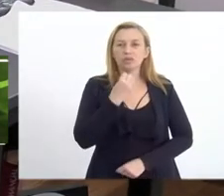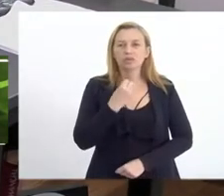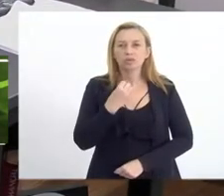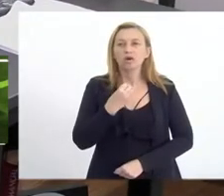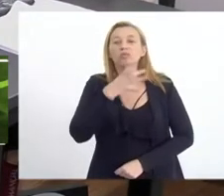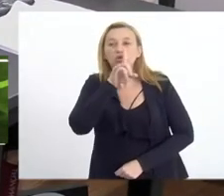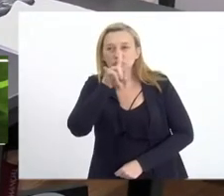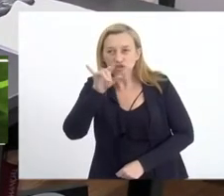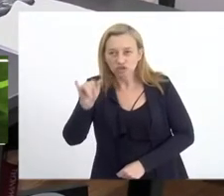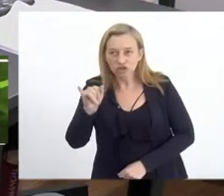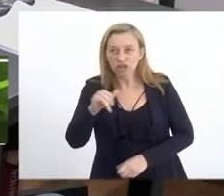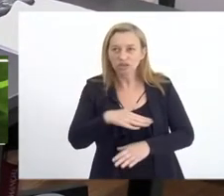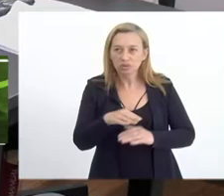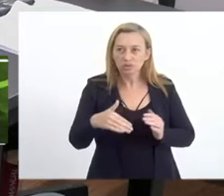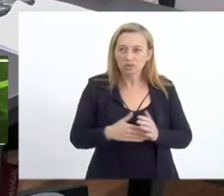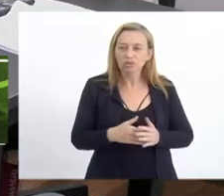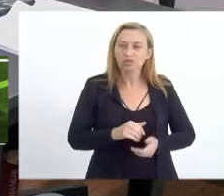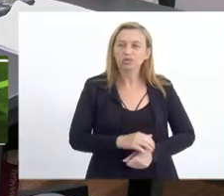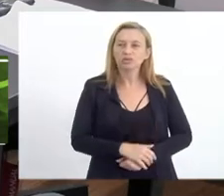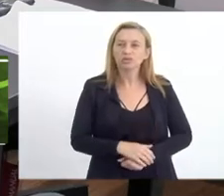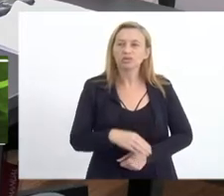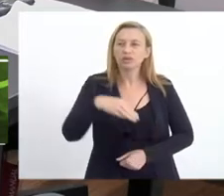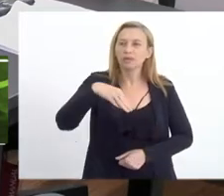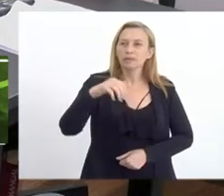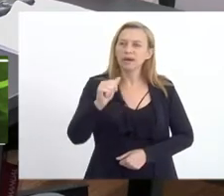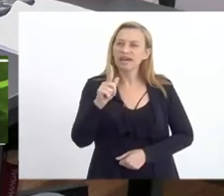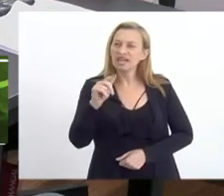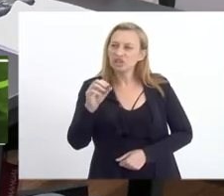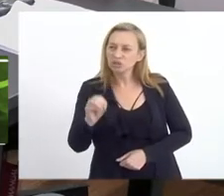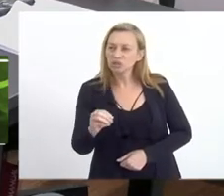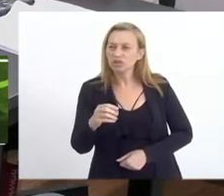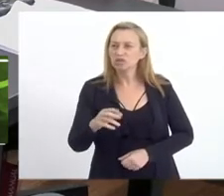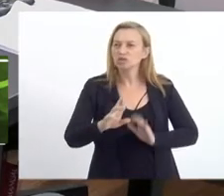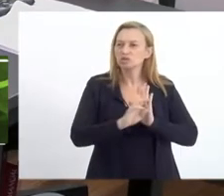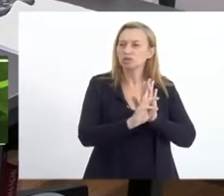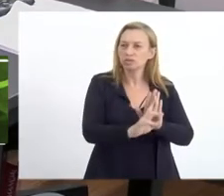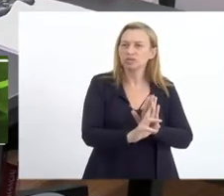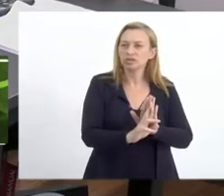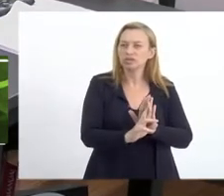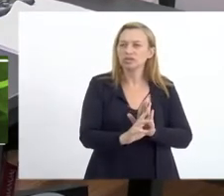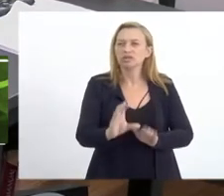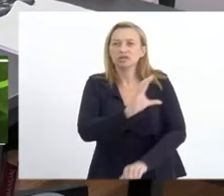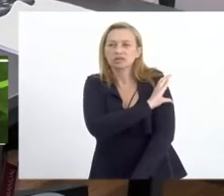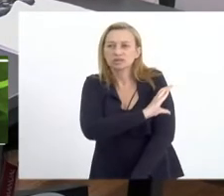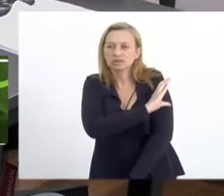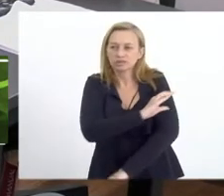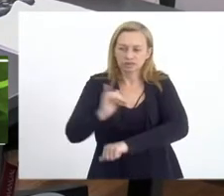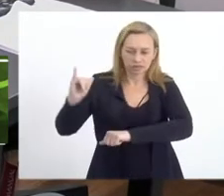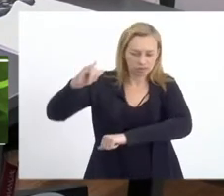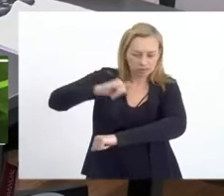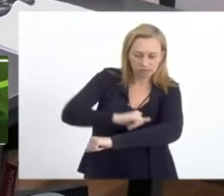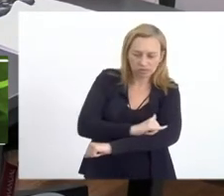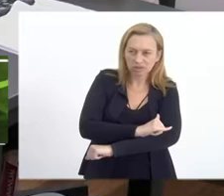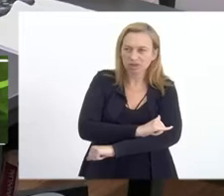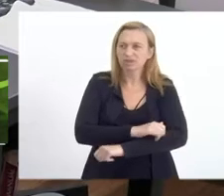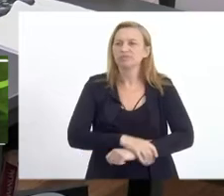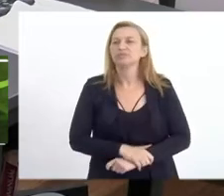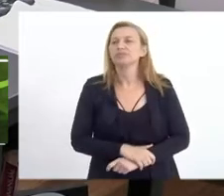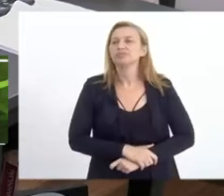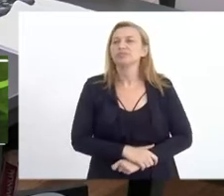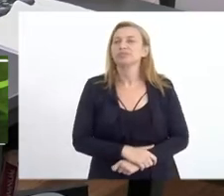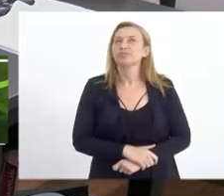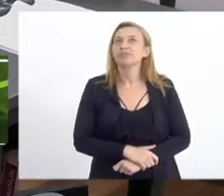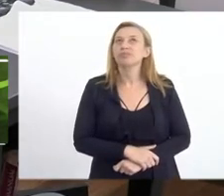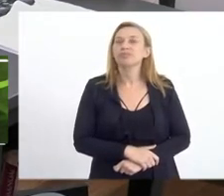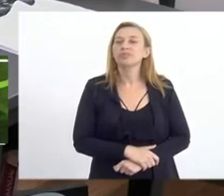Bom dia a todos. Quem fala aqui é o Magno. Eu sou representante aqui do aeroporto de Campos dos Goytacazes.